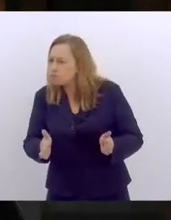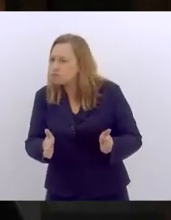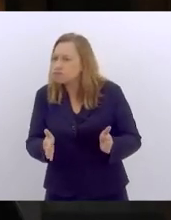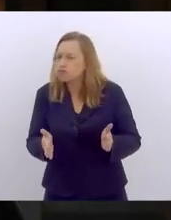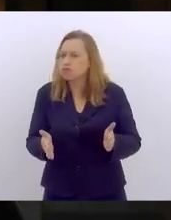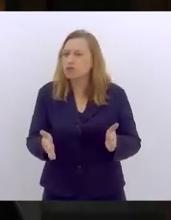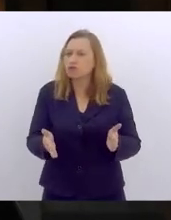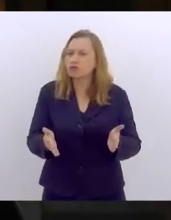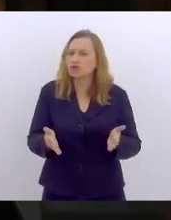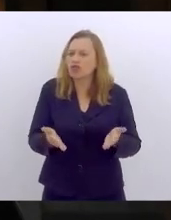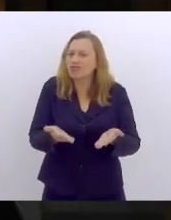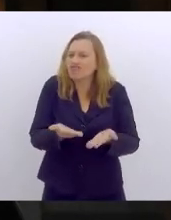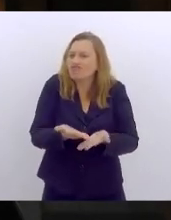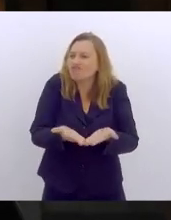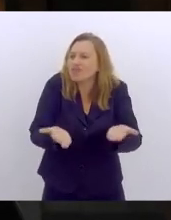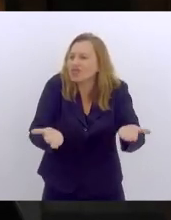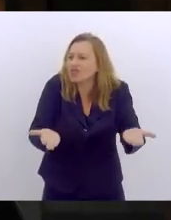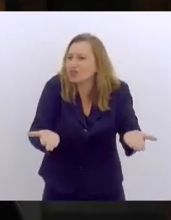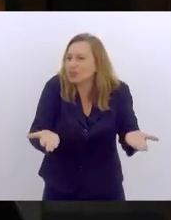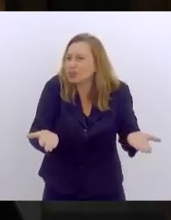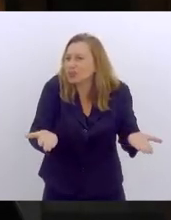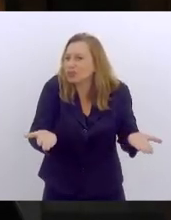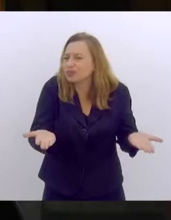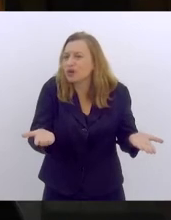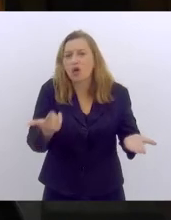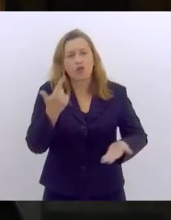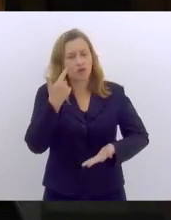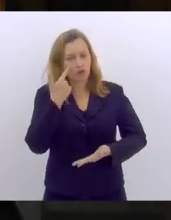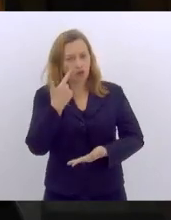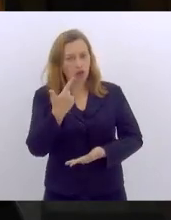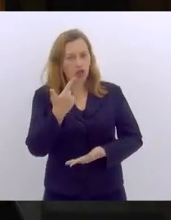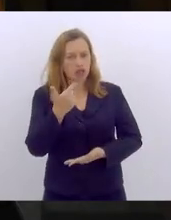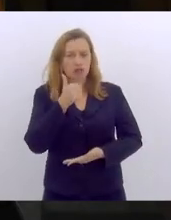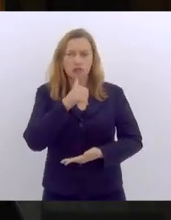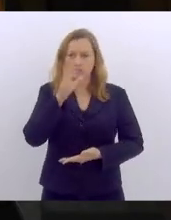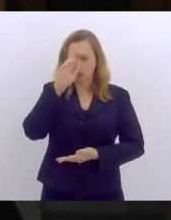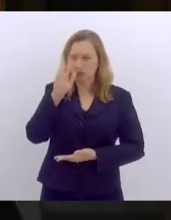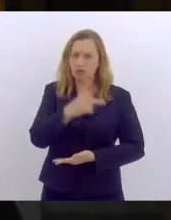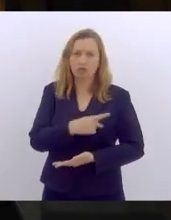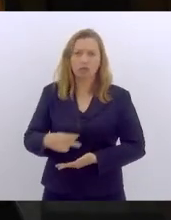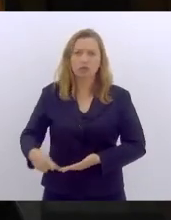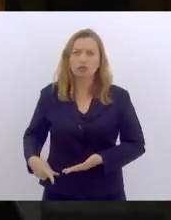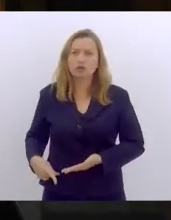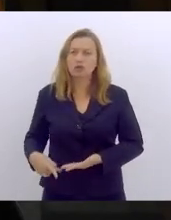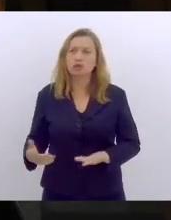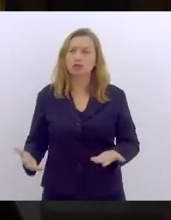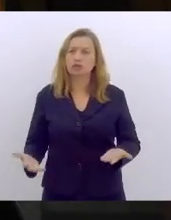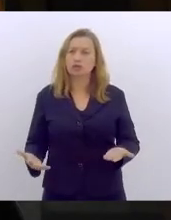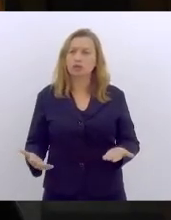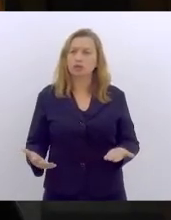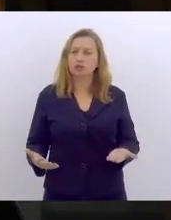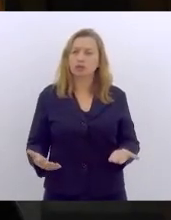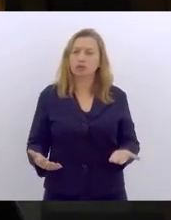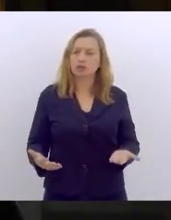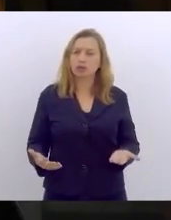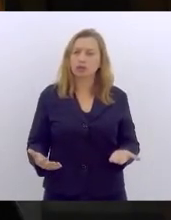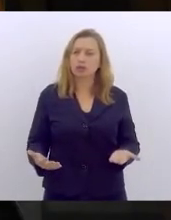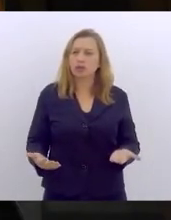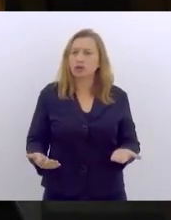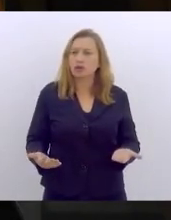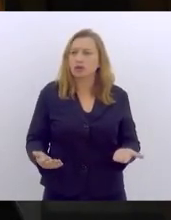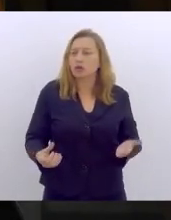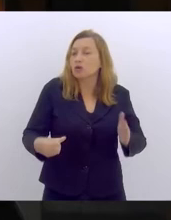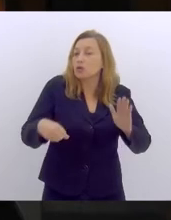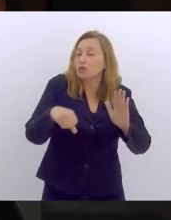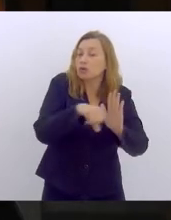totalmente esgarçado. Veja, senhora presidente, o escândalo da CEPERJ.